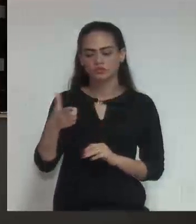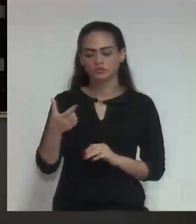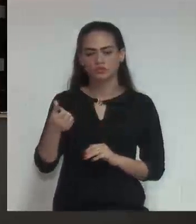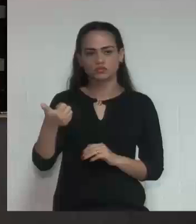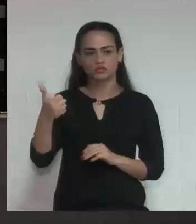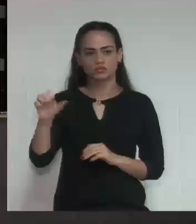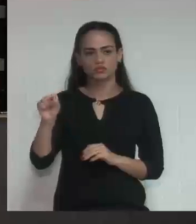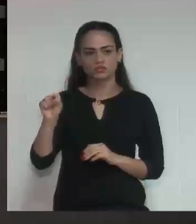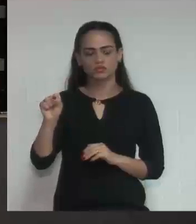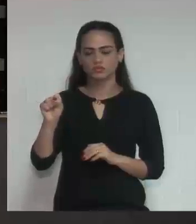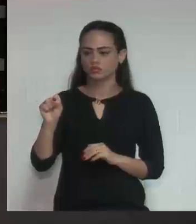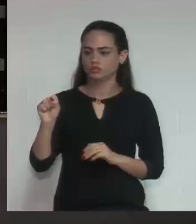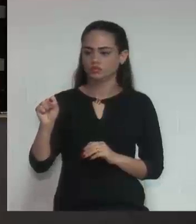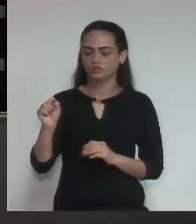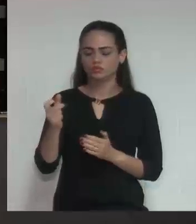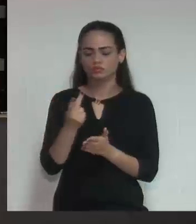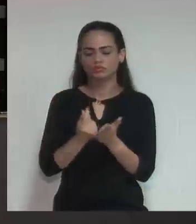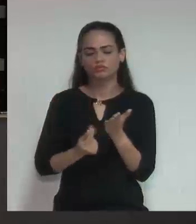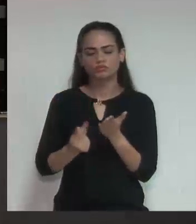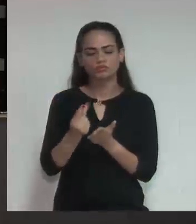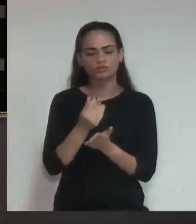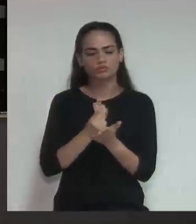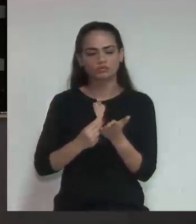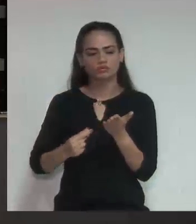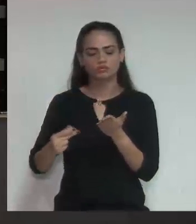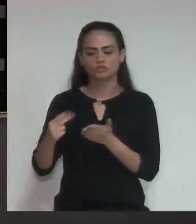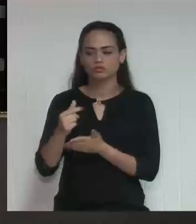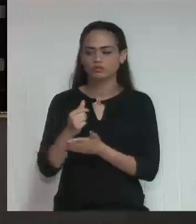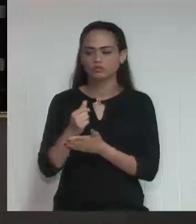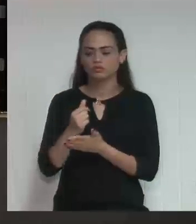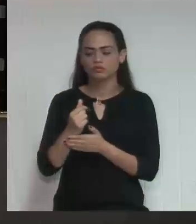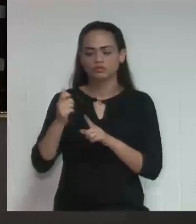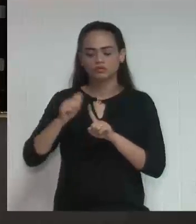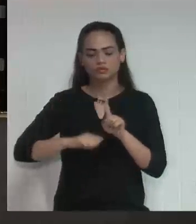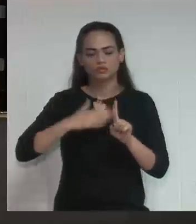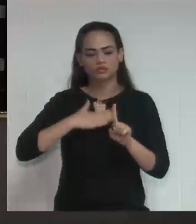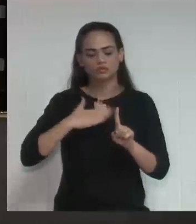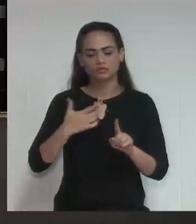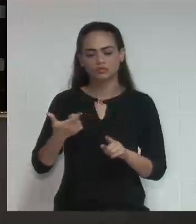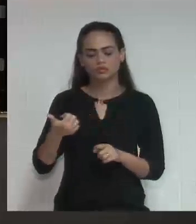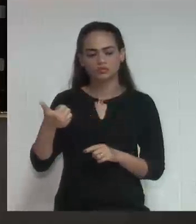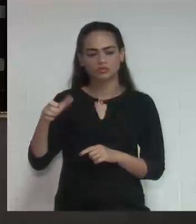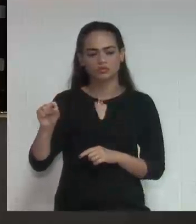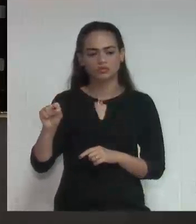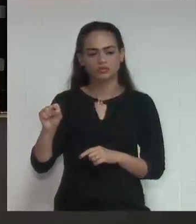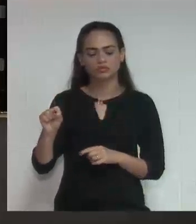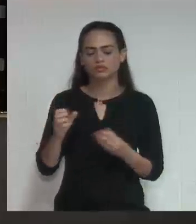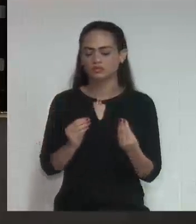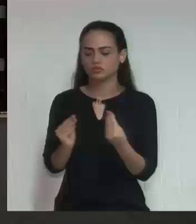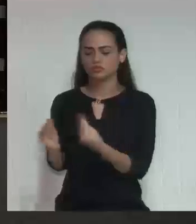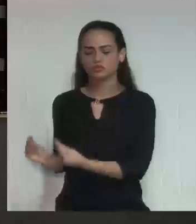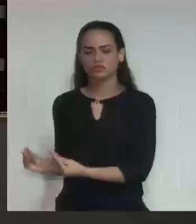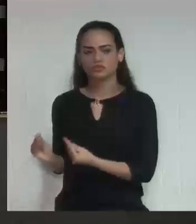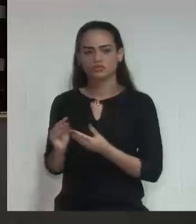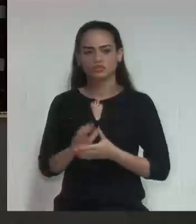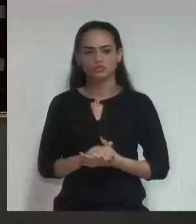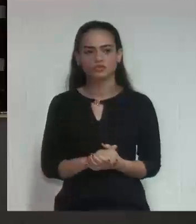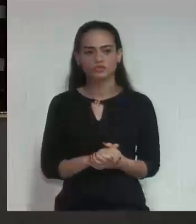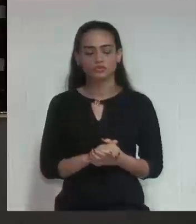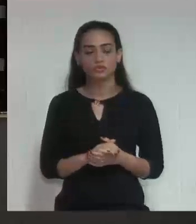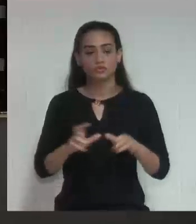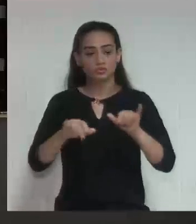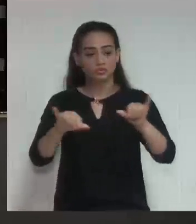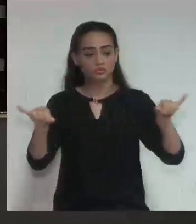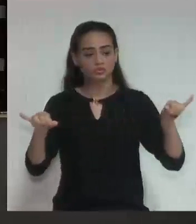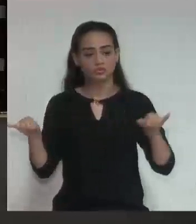encaminhando balancete financeiro relativo aos recursos recebidos e despesas do mês de agosto de 2018. Encaminhe-se. Comunicamos aos